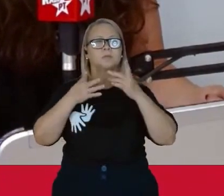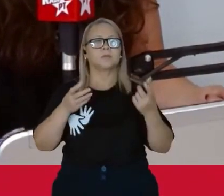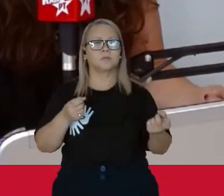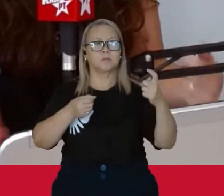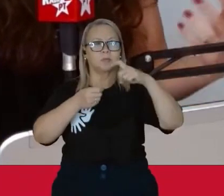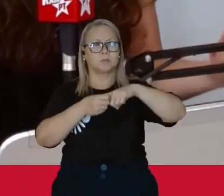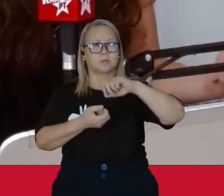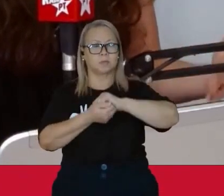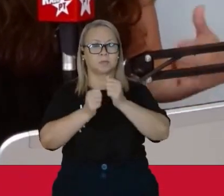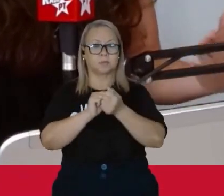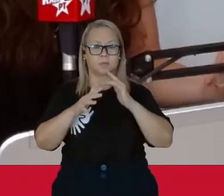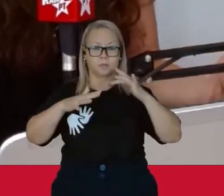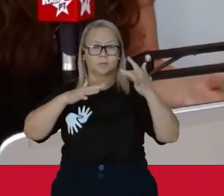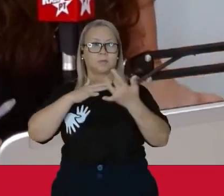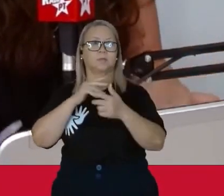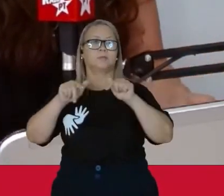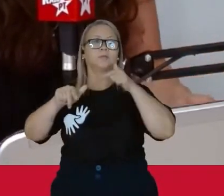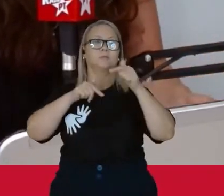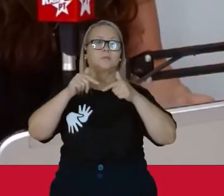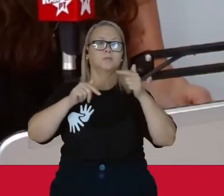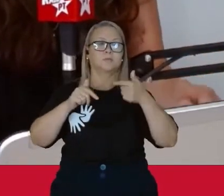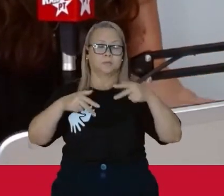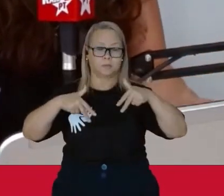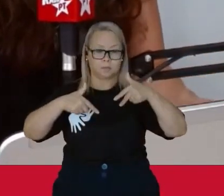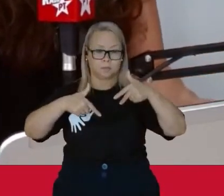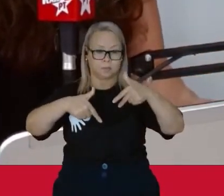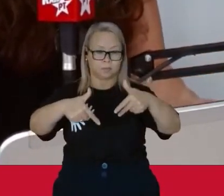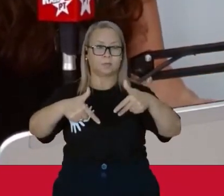pelas redes também, graças ao trabalho de militantes digitais?